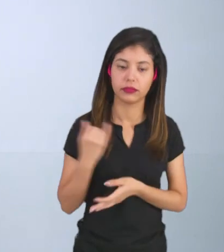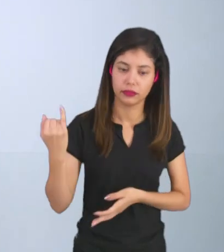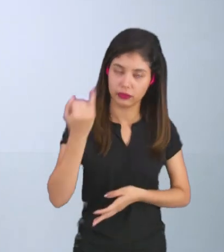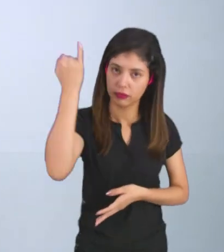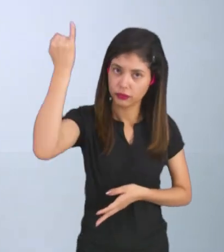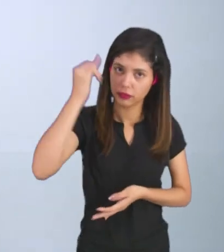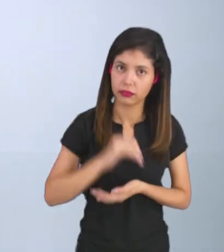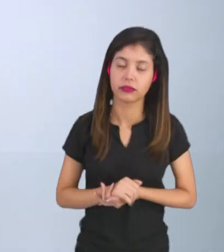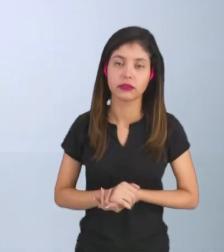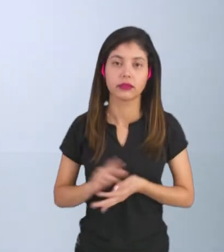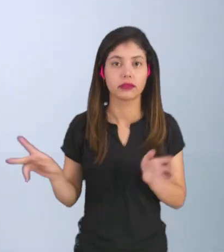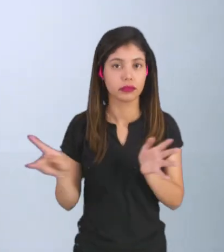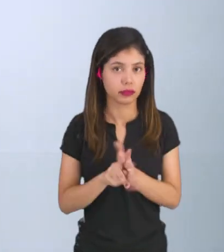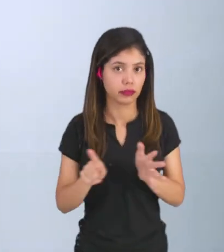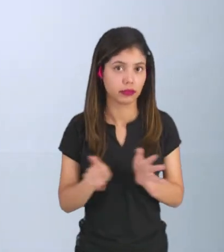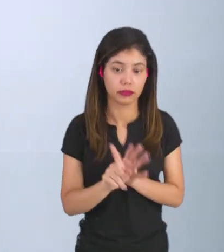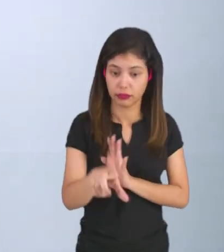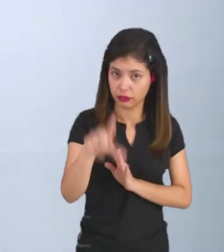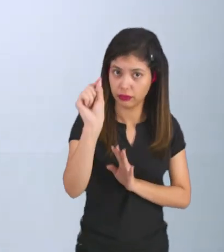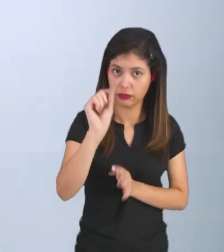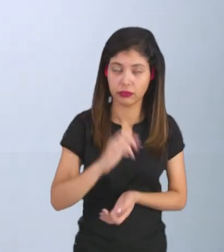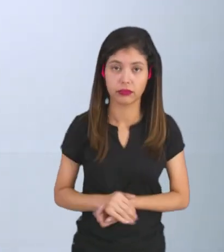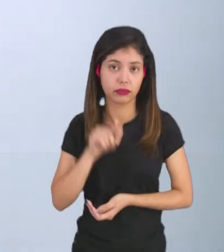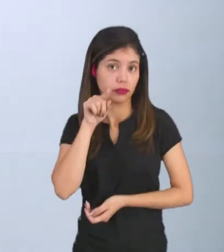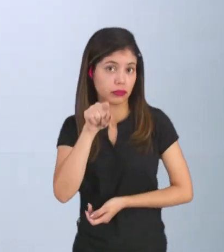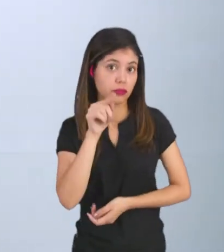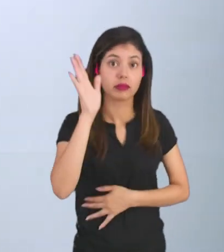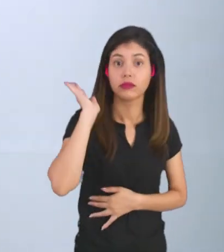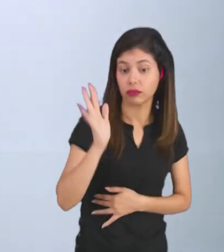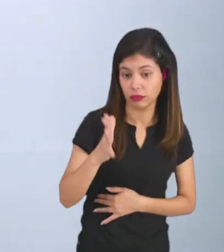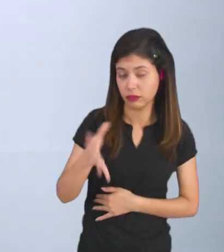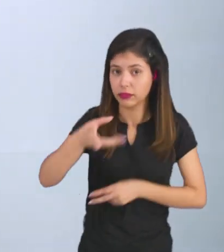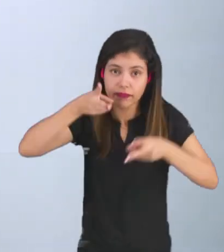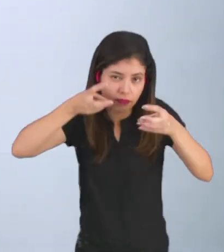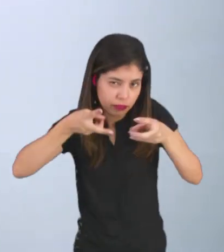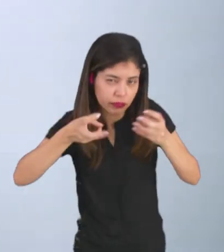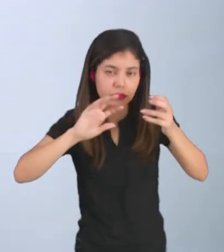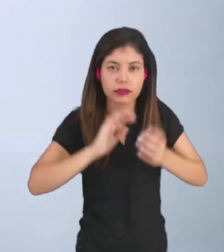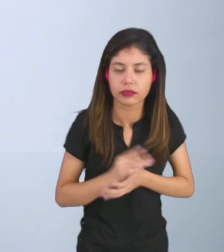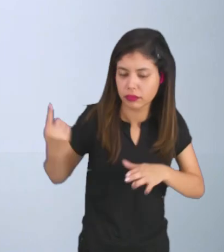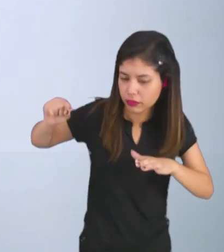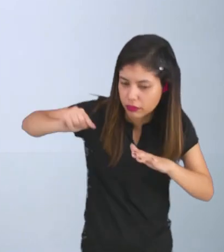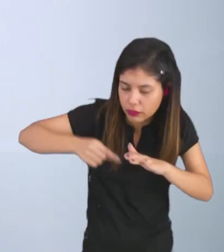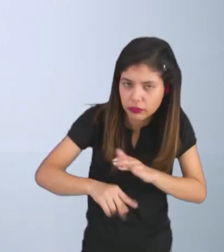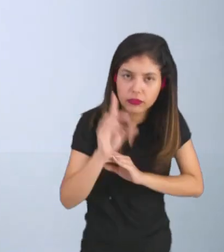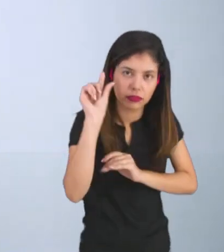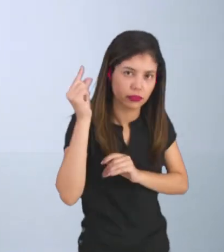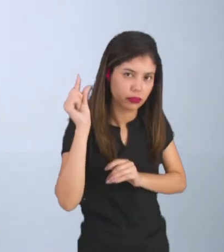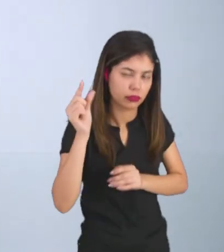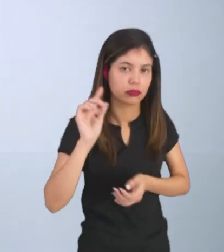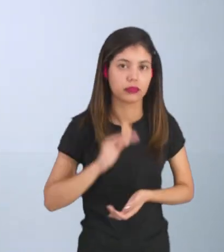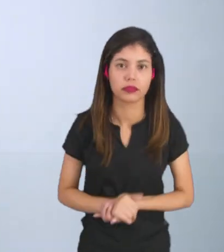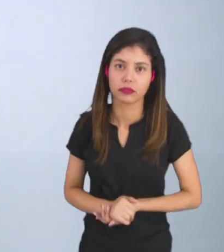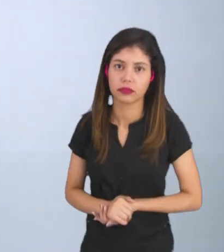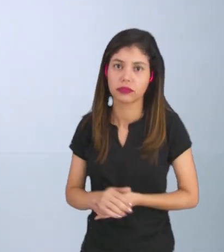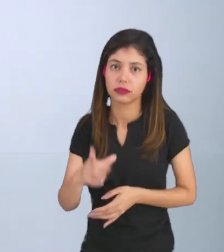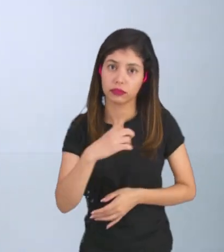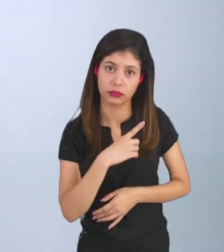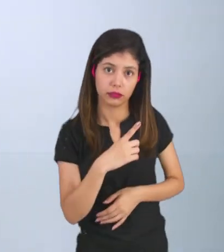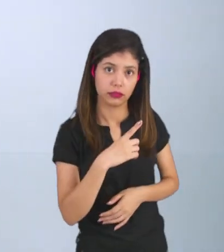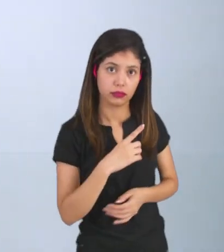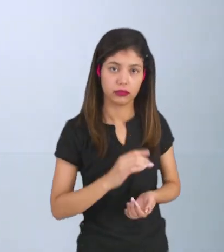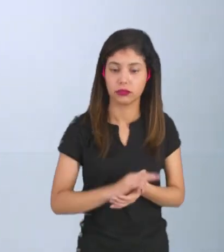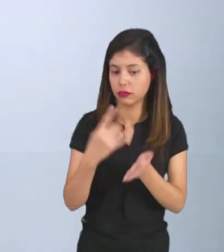princípio fundamental da contagem. Então, vocês já perceberam que nós vamos aprofundar um pouco acerca